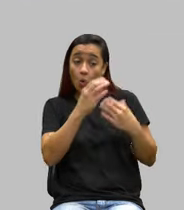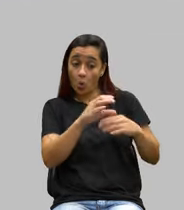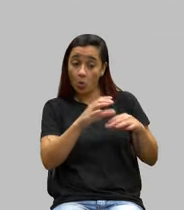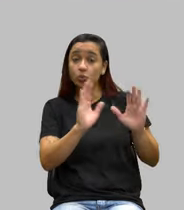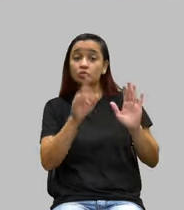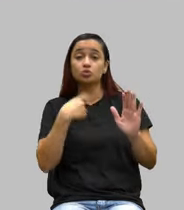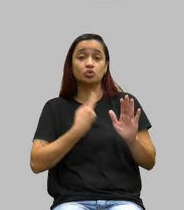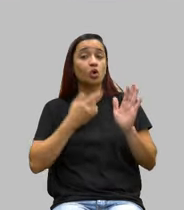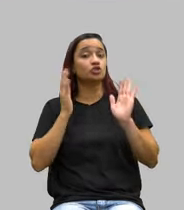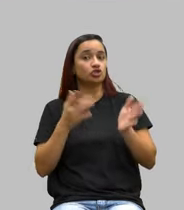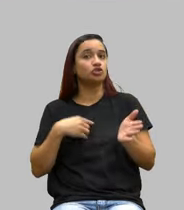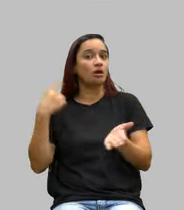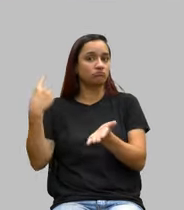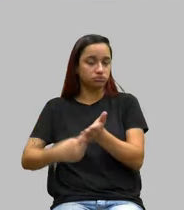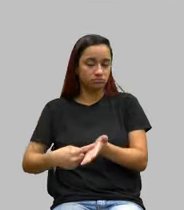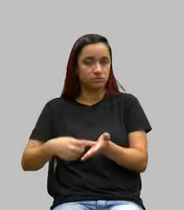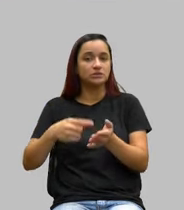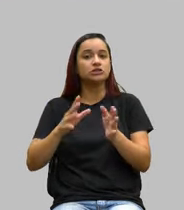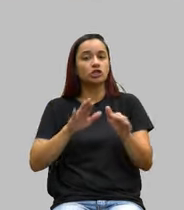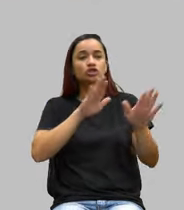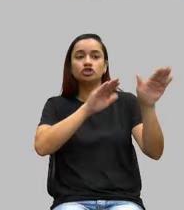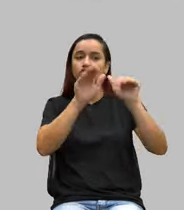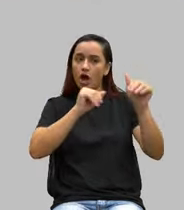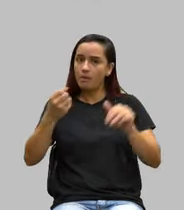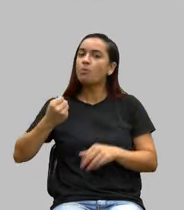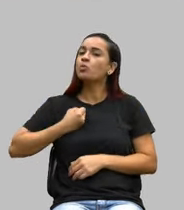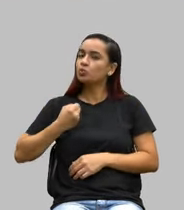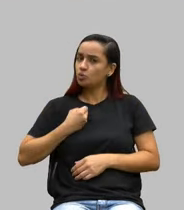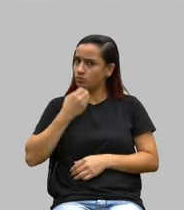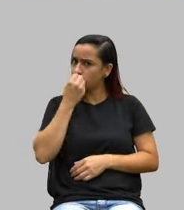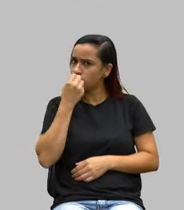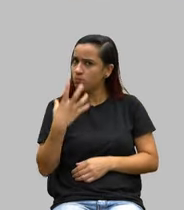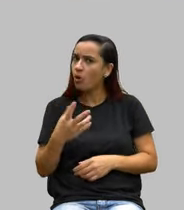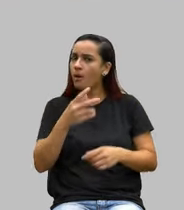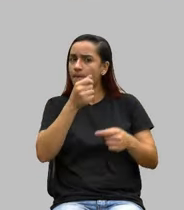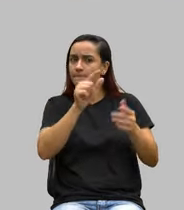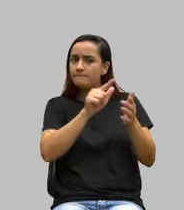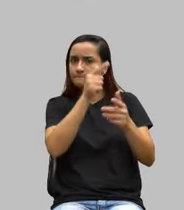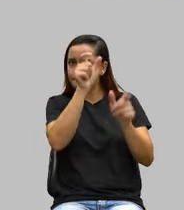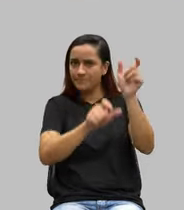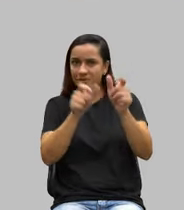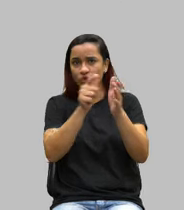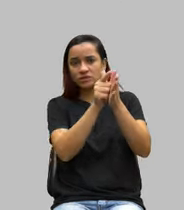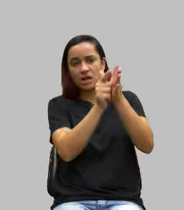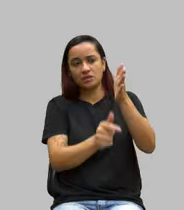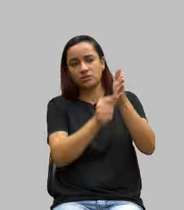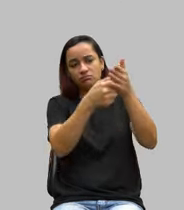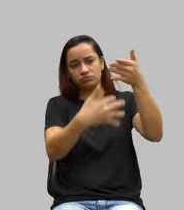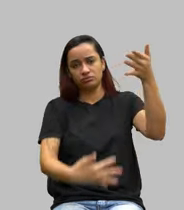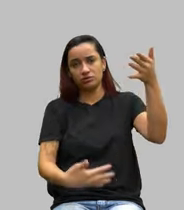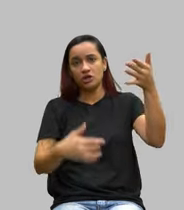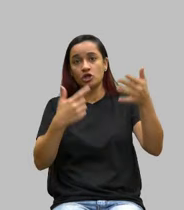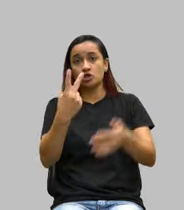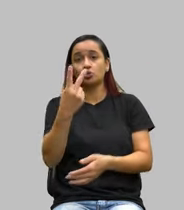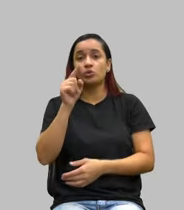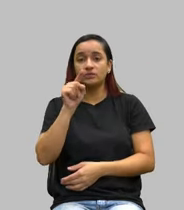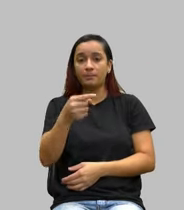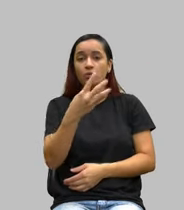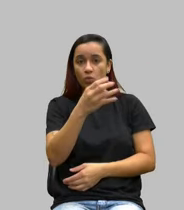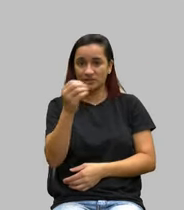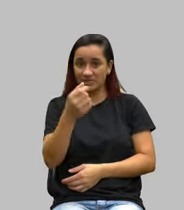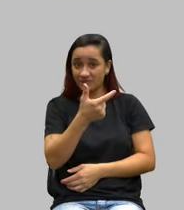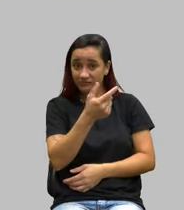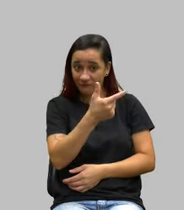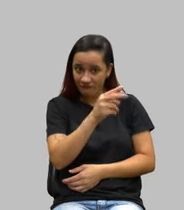quantidade e eh eh consider assim considerável de excedentes eram 2420 vagas nós passamos para 3405